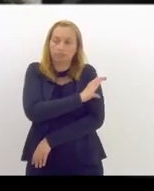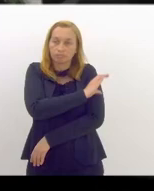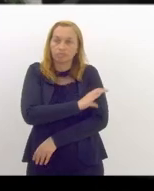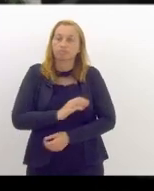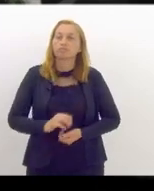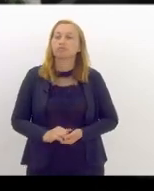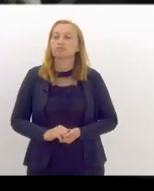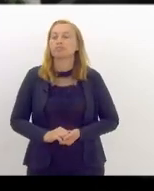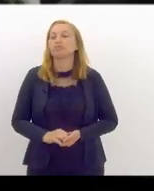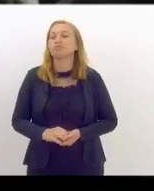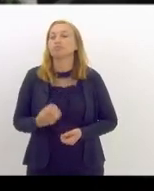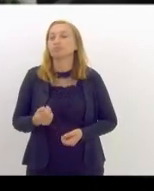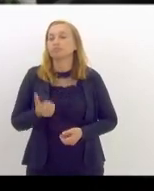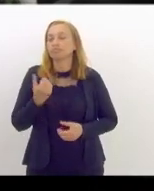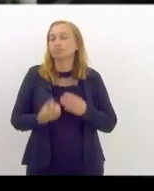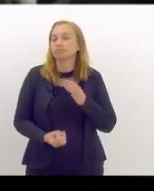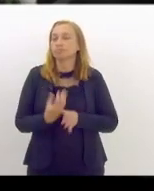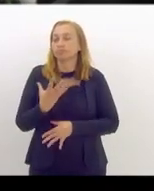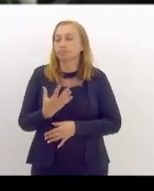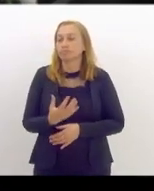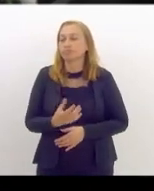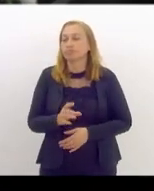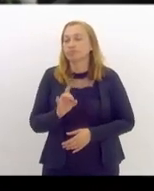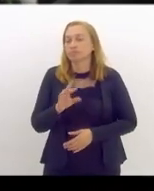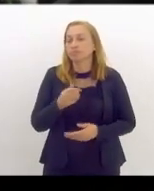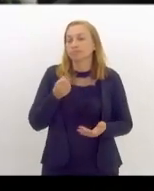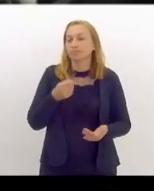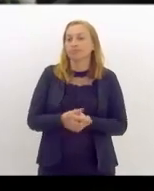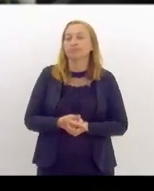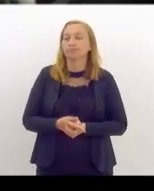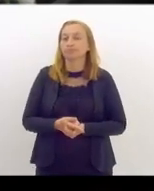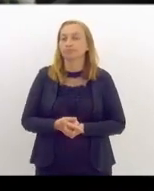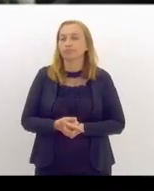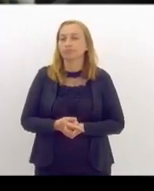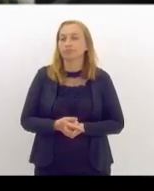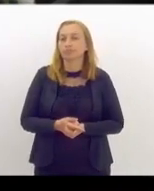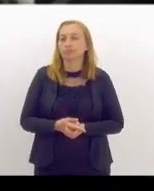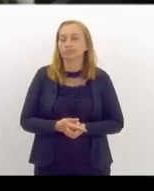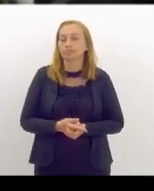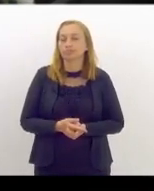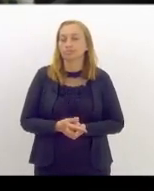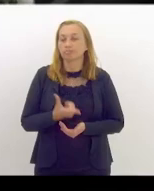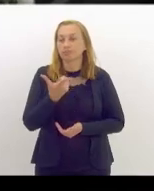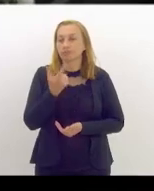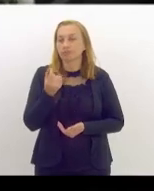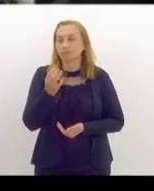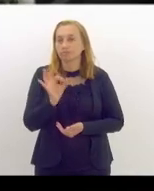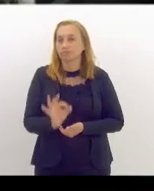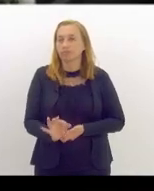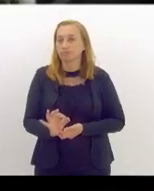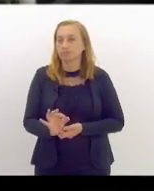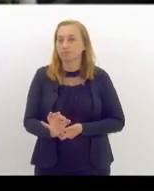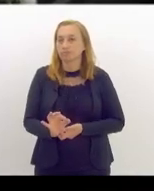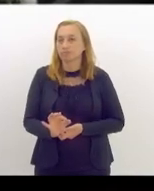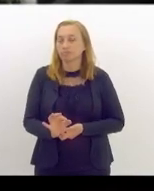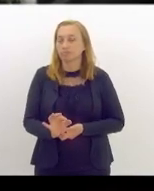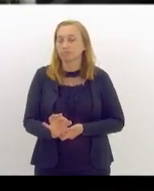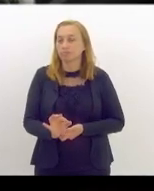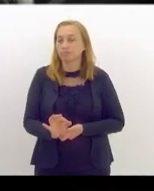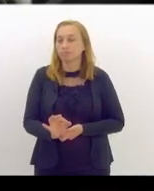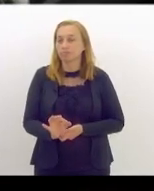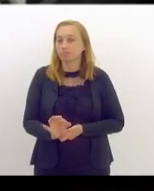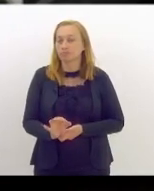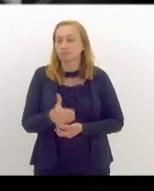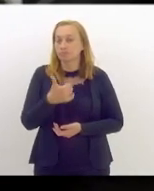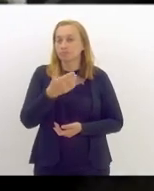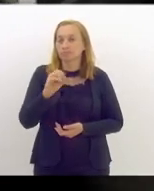maduros de porco a produção só pagariam 20% das